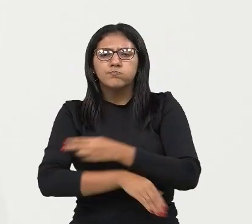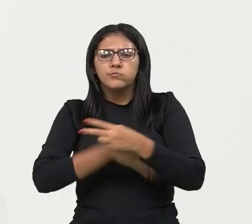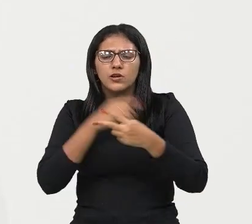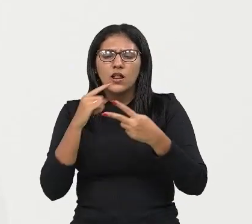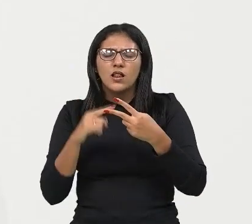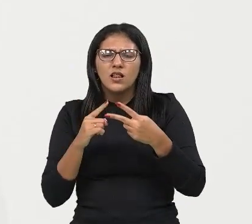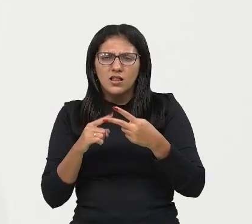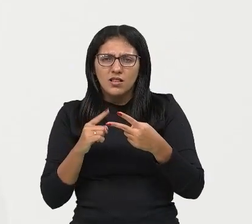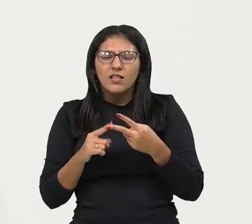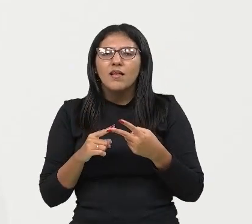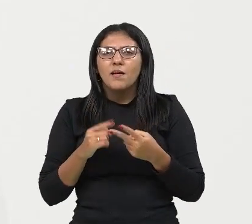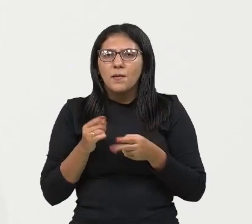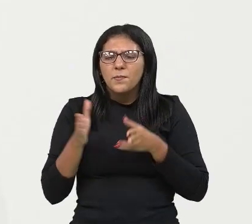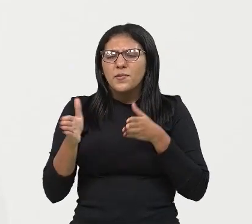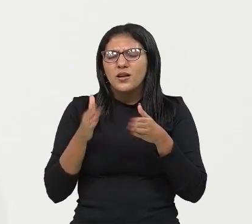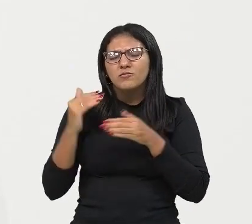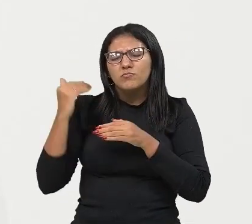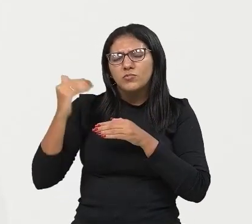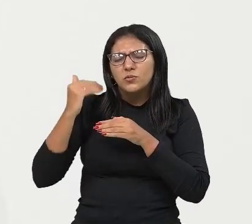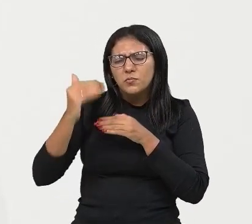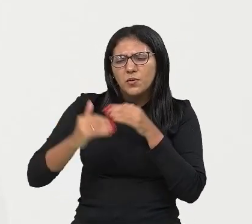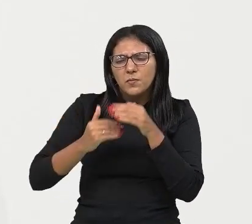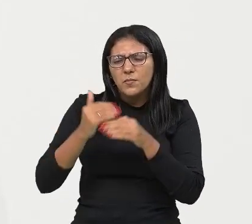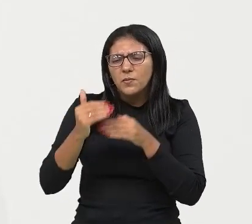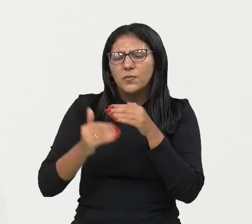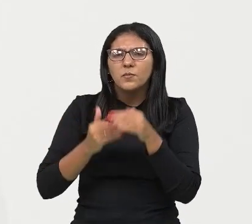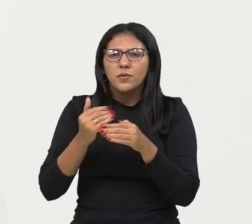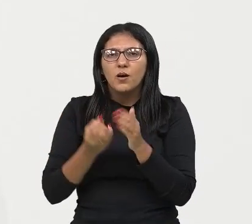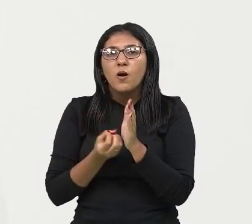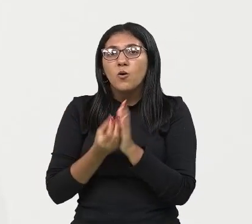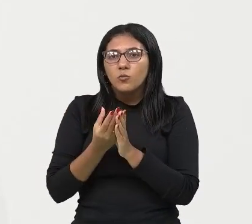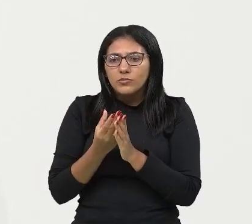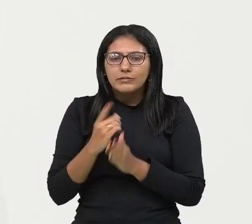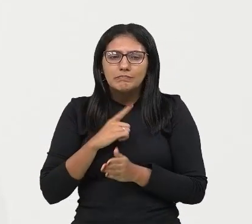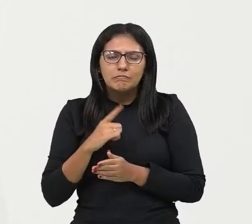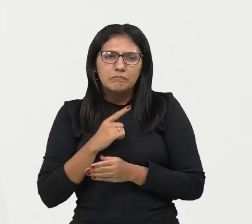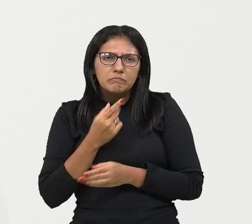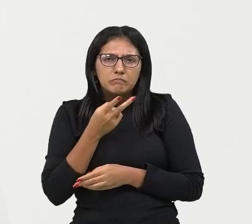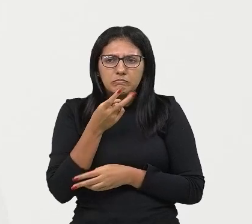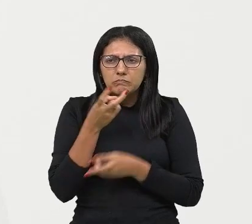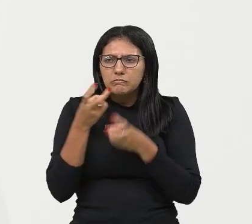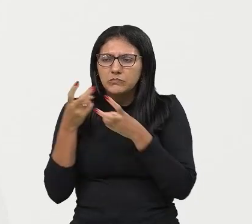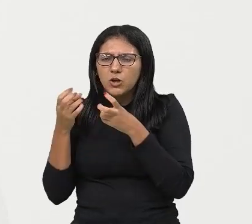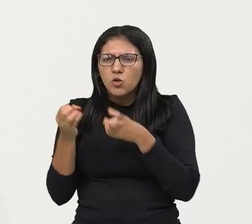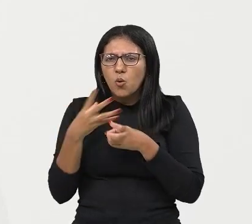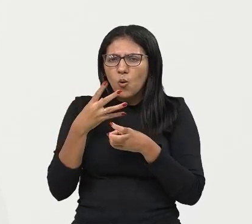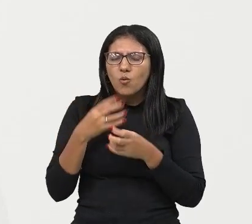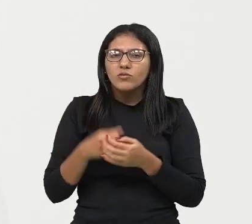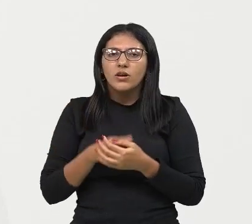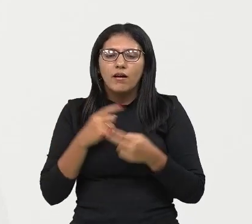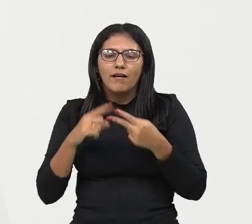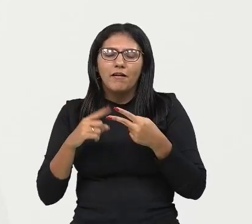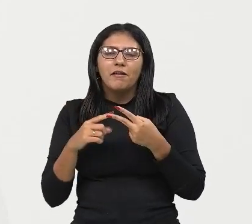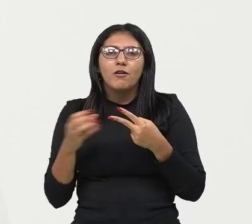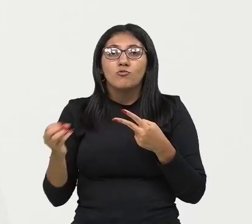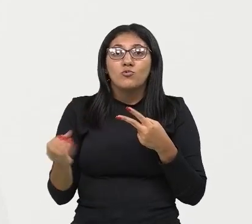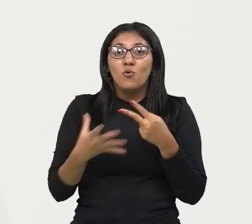exploração. Com o passar do tempo, começam a surgir novidades, como o quê? Como a produção aí